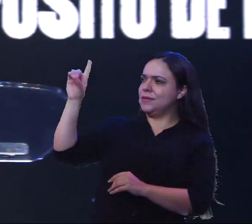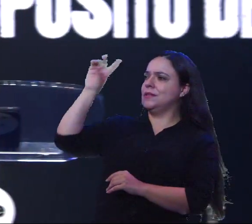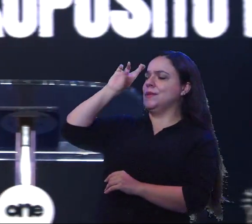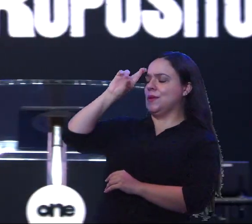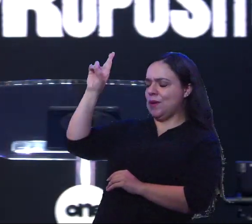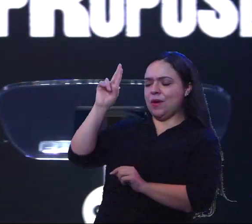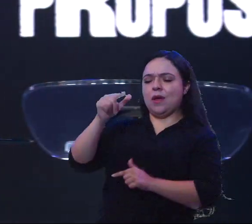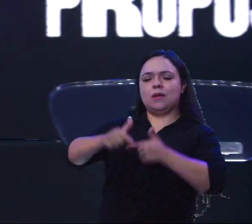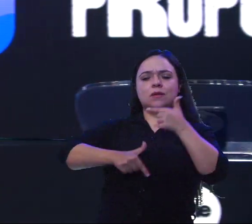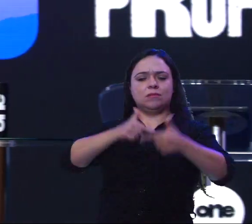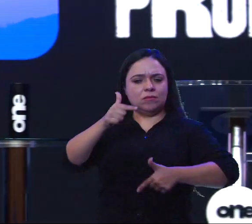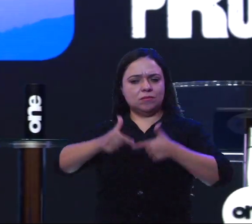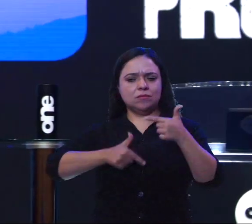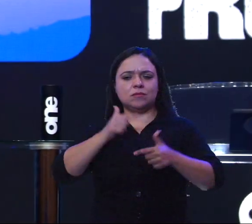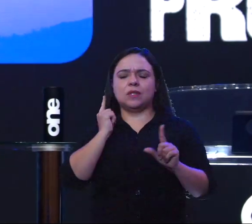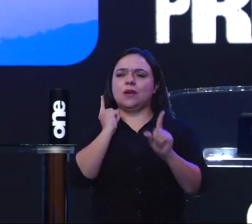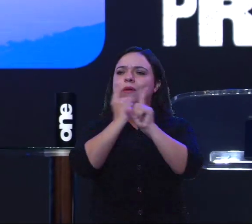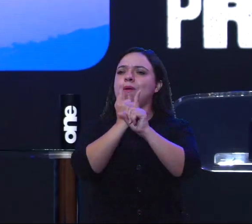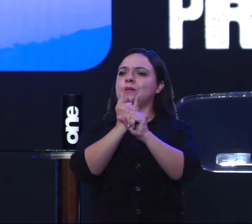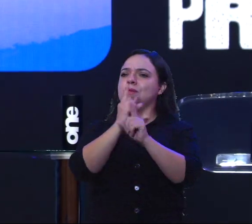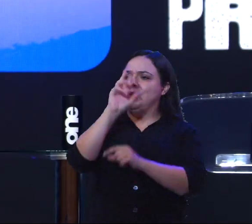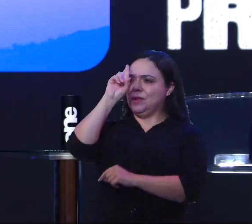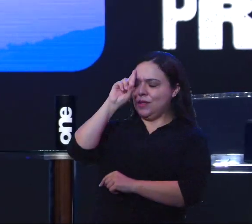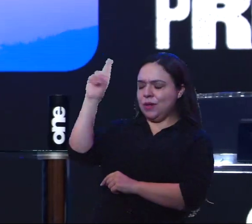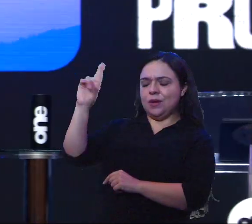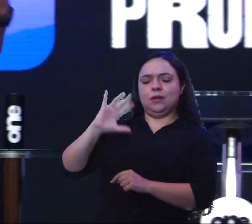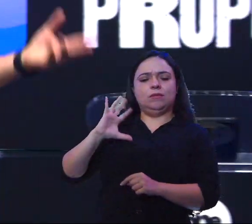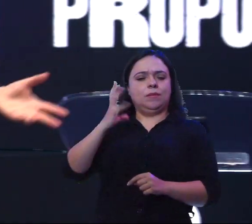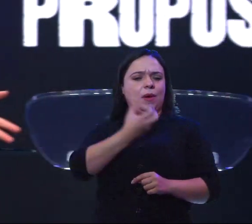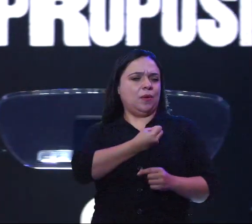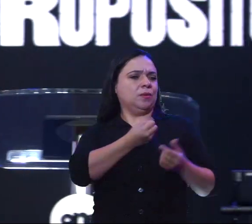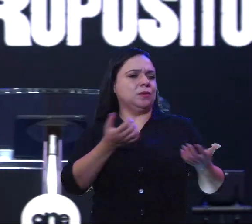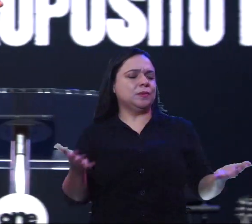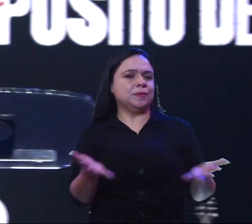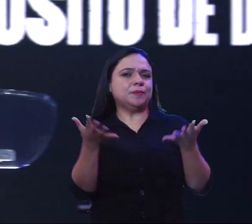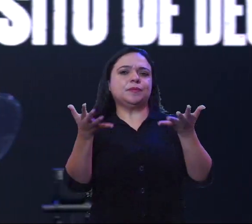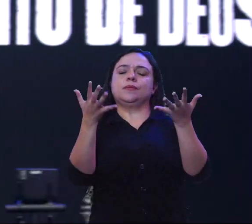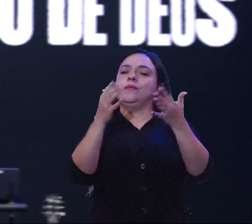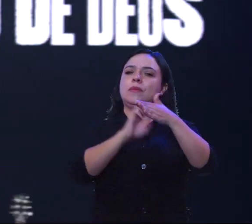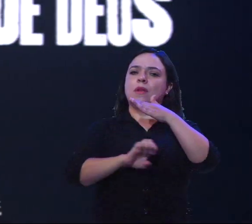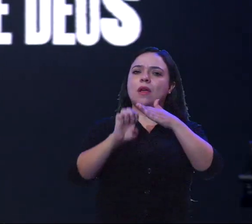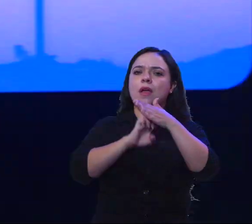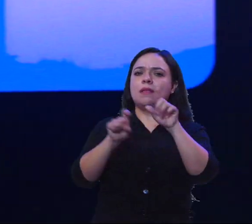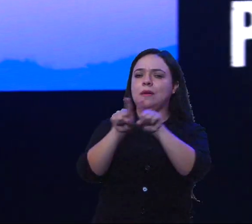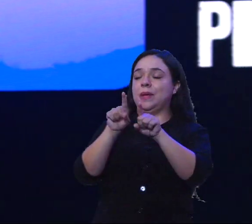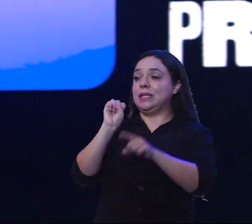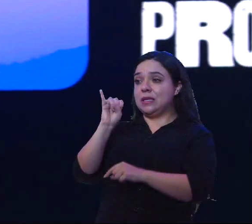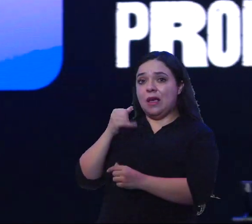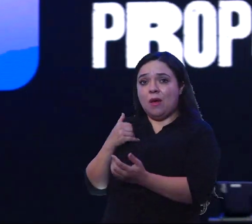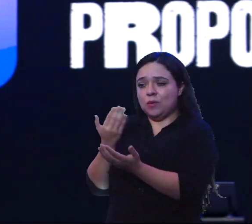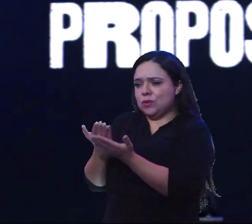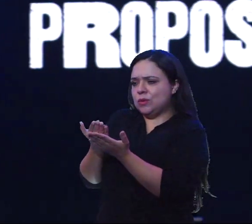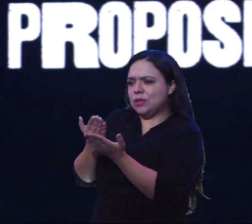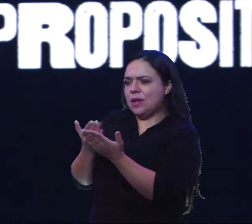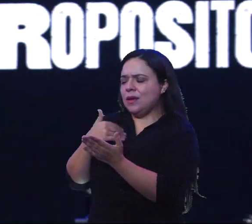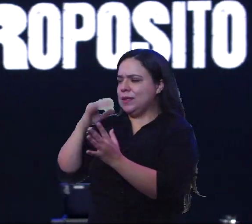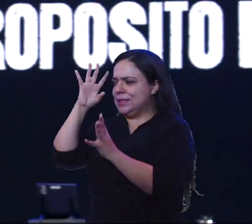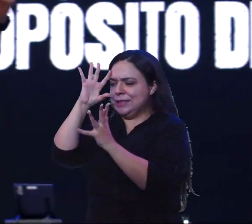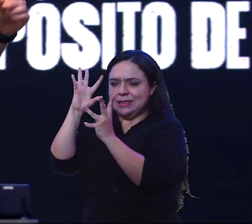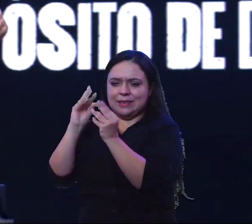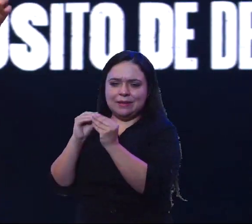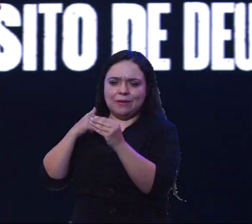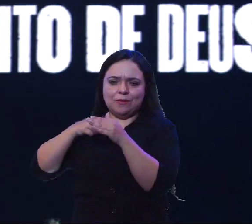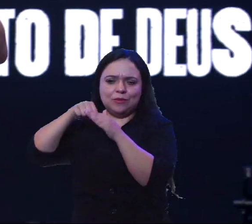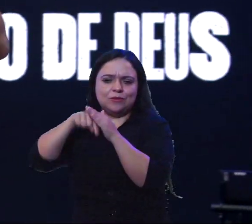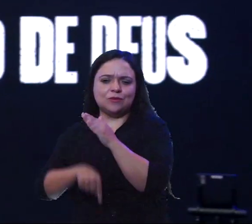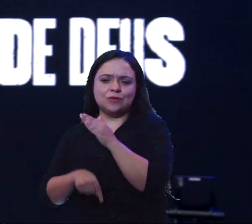trabalhando conosco vão poder se encontrar com o Senhor, essa empresa isso, essa empresa aquilo. Não, porque os estudos que eu vou realizar e aquilo que eu estou entendendo de poder me